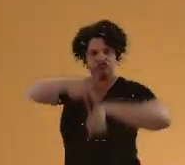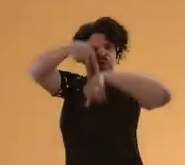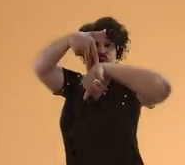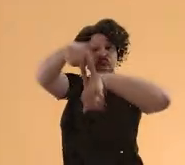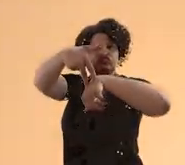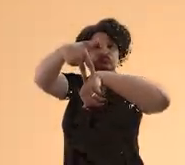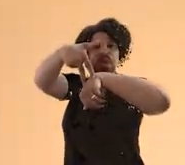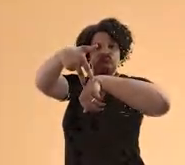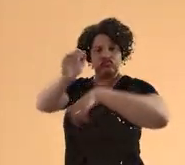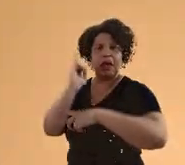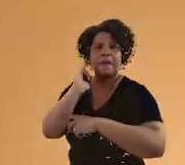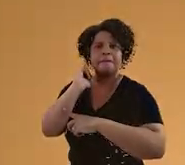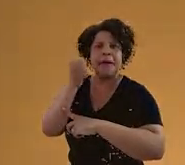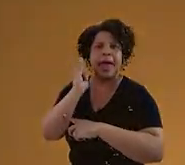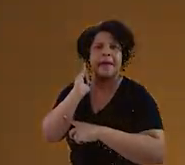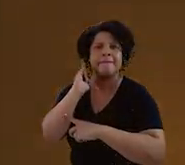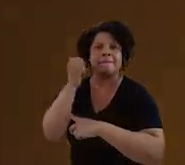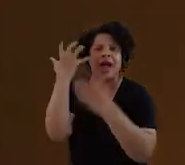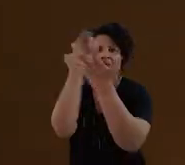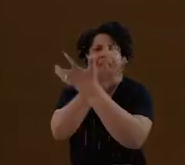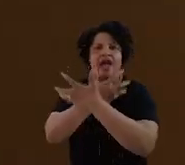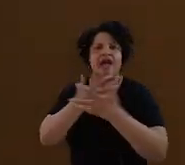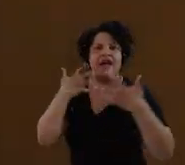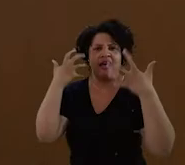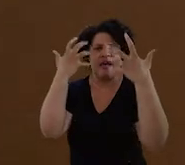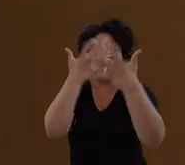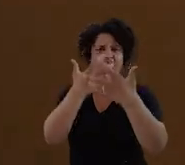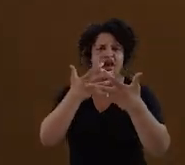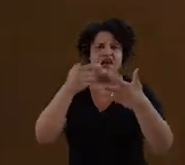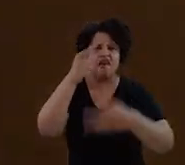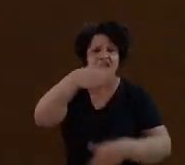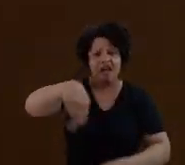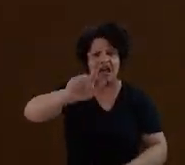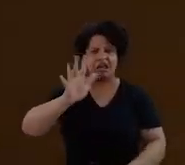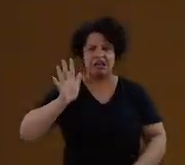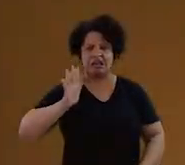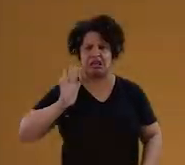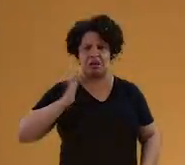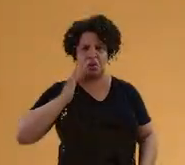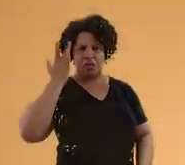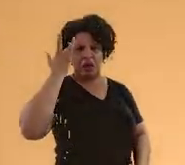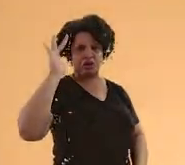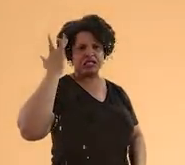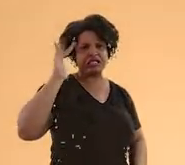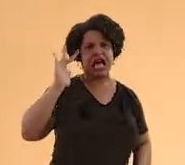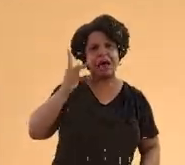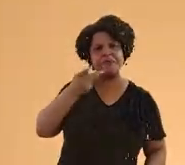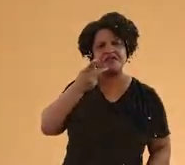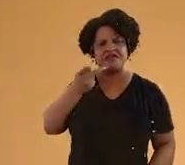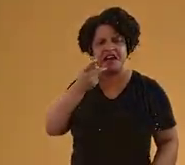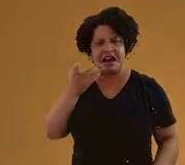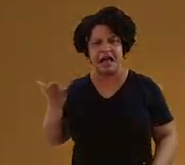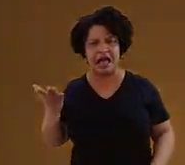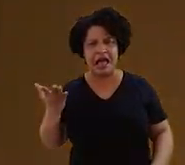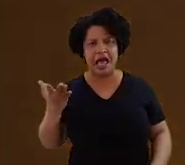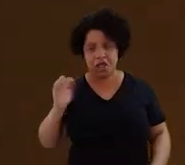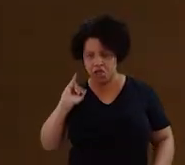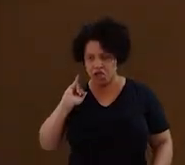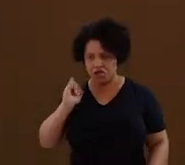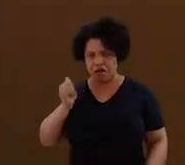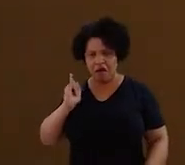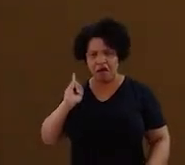na vala. Play no som, aperta o boom, aperta o playboy. Quem não sabe o que fala. Fascista e a cronista tá na